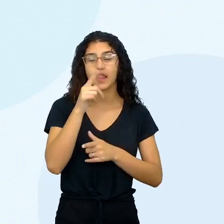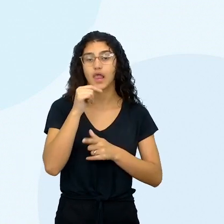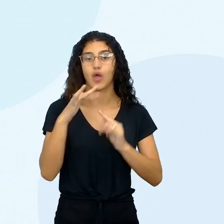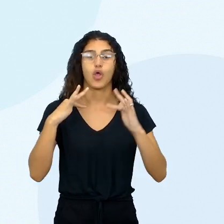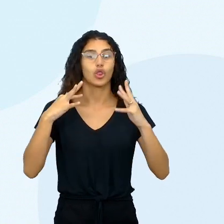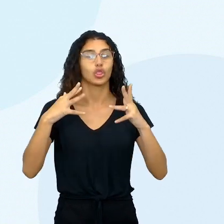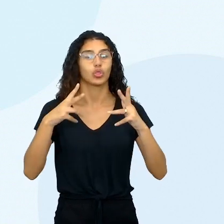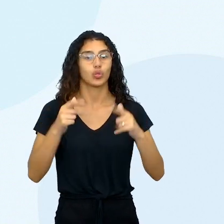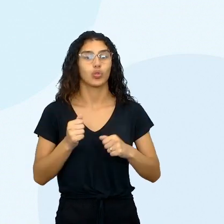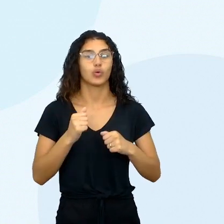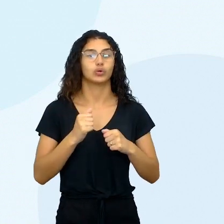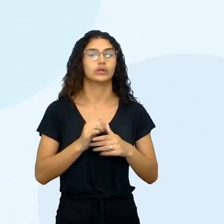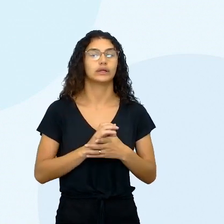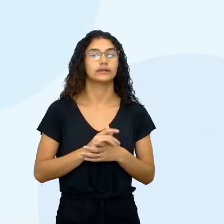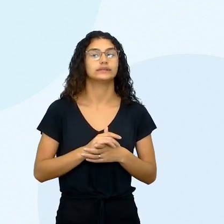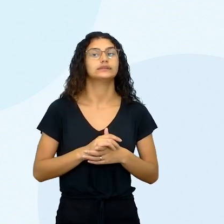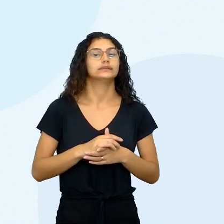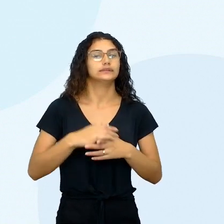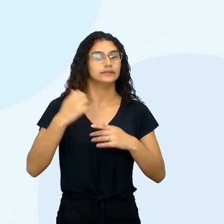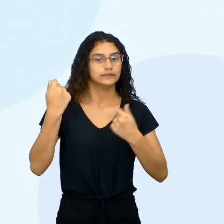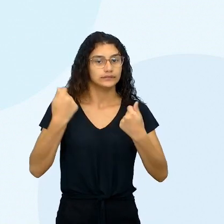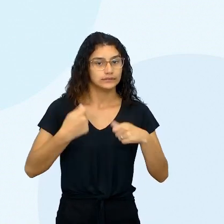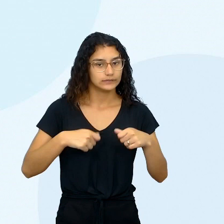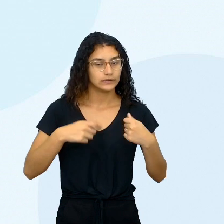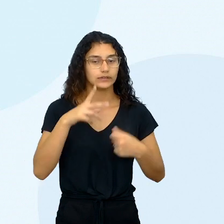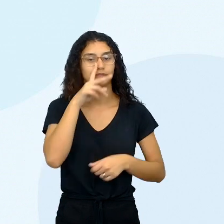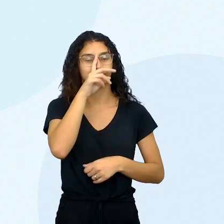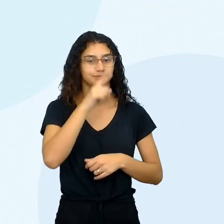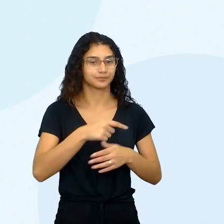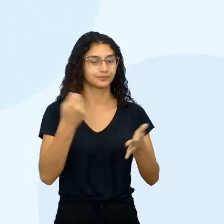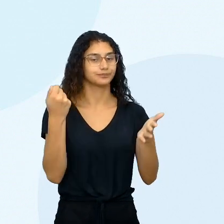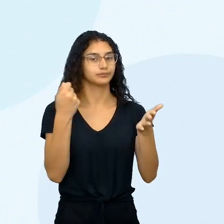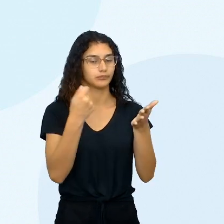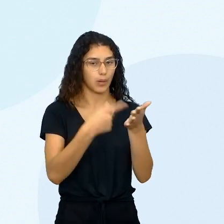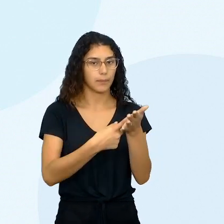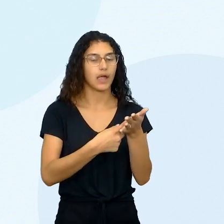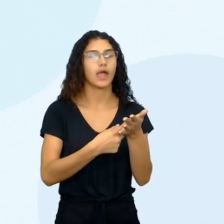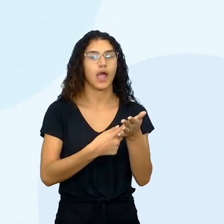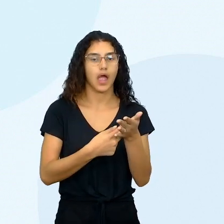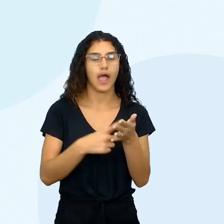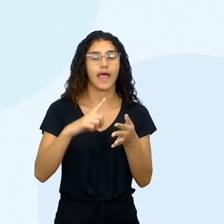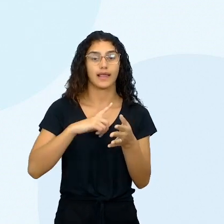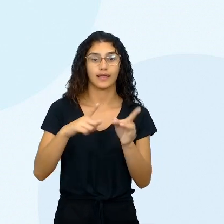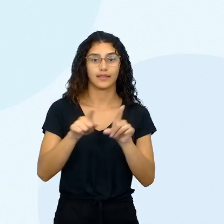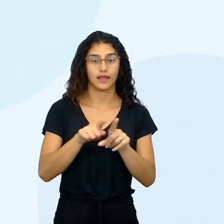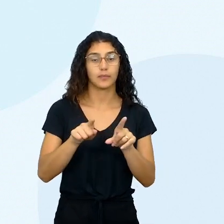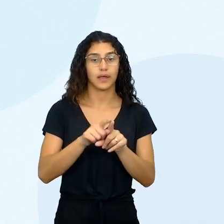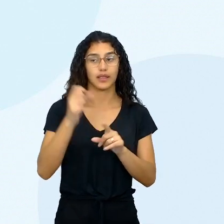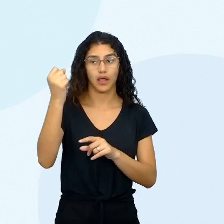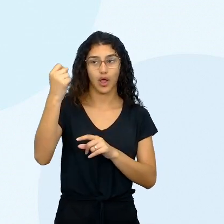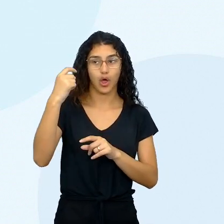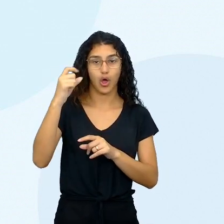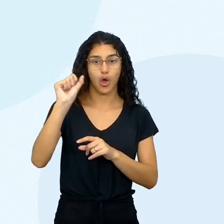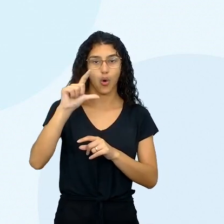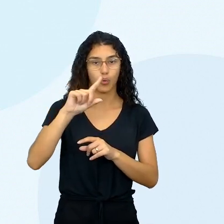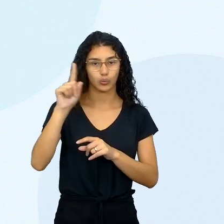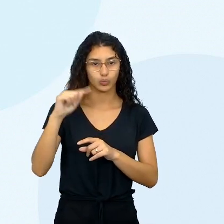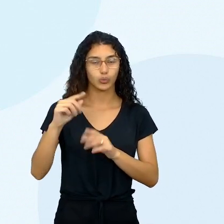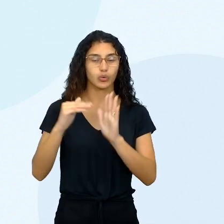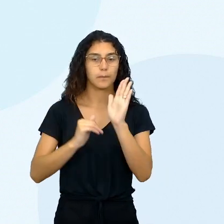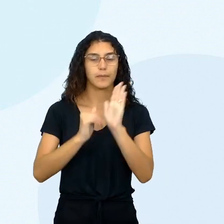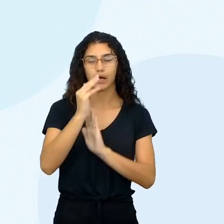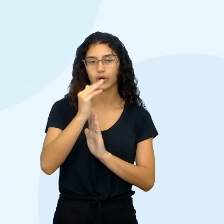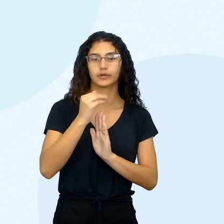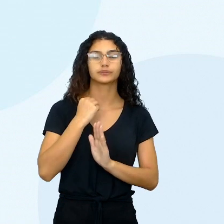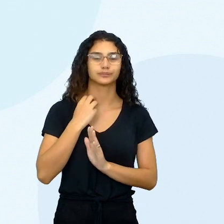aí suando, né, para pagar a bandeira vermelha e taxa de escassez hídrica, né, na conta de luz, né? Todo mundo certamente